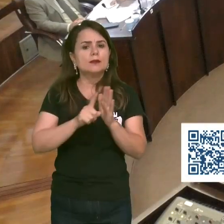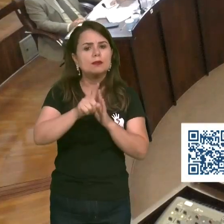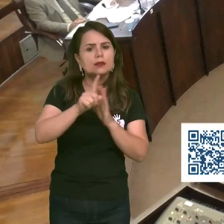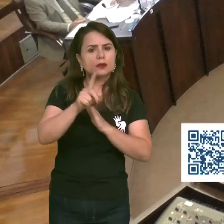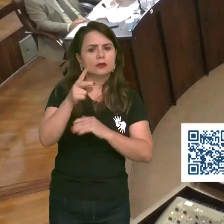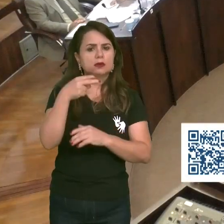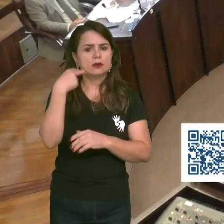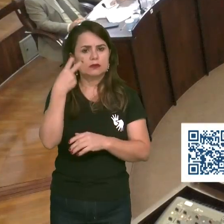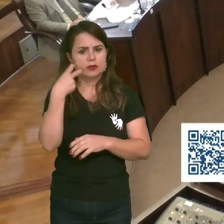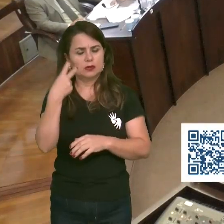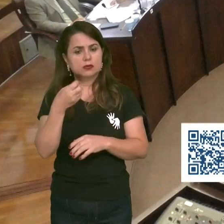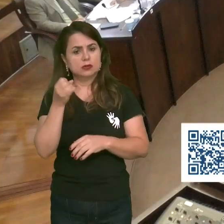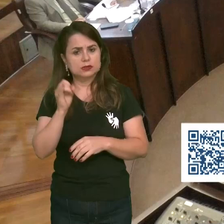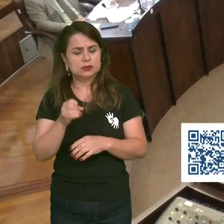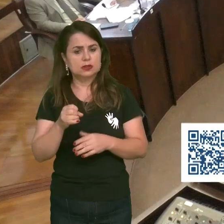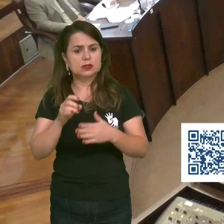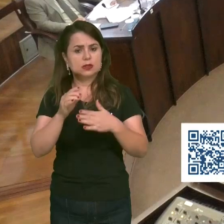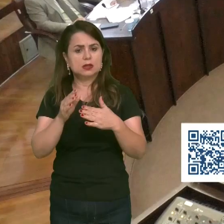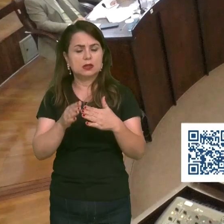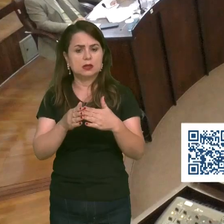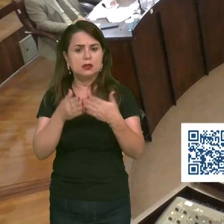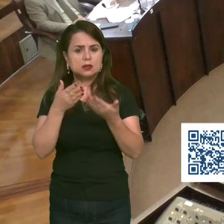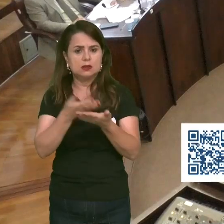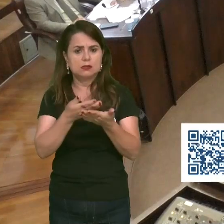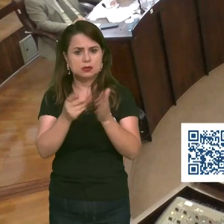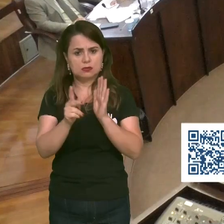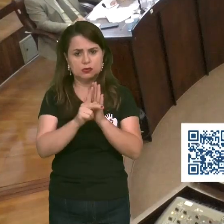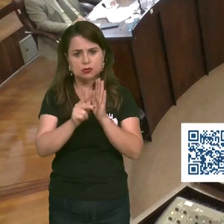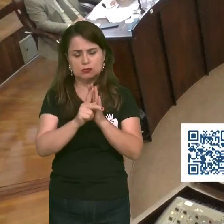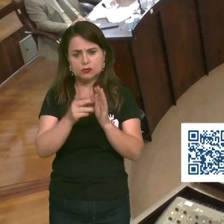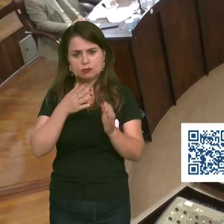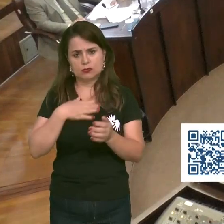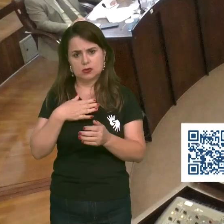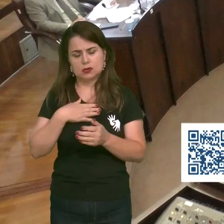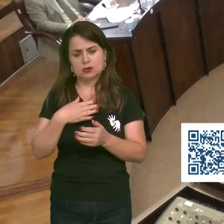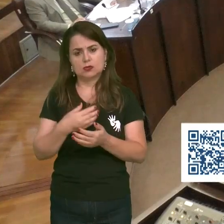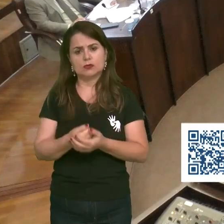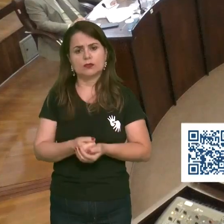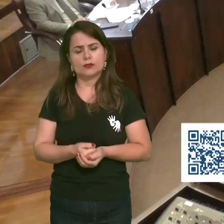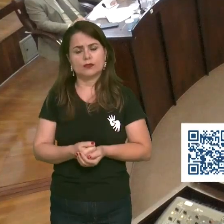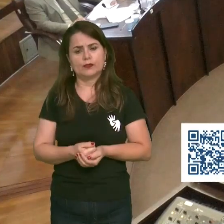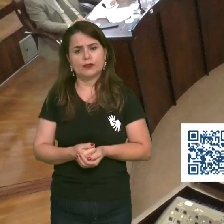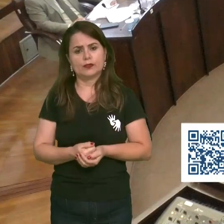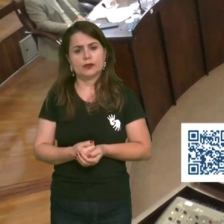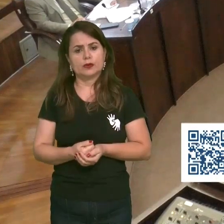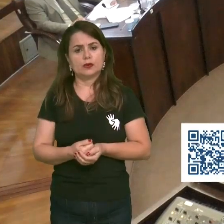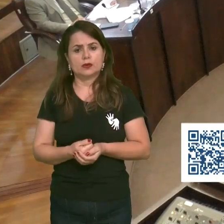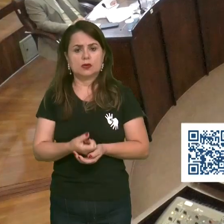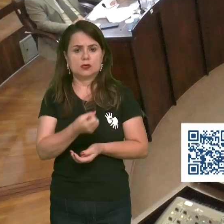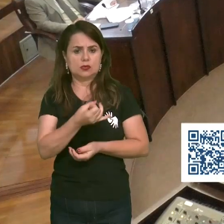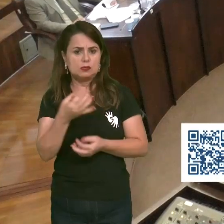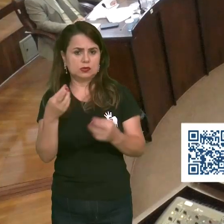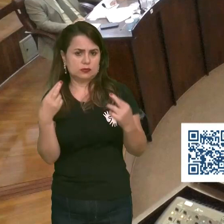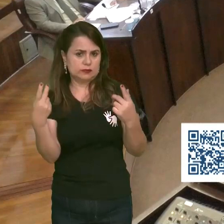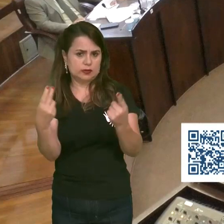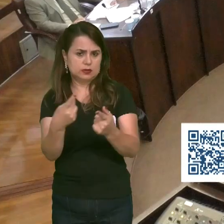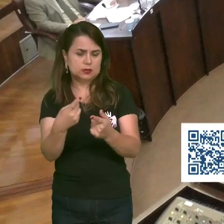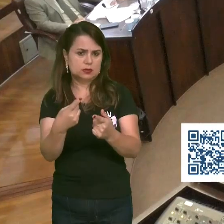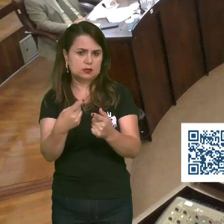S 1954 1956 e 1957